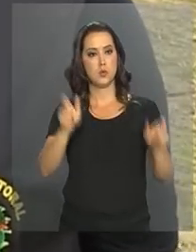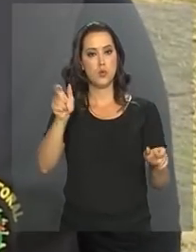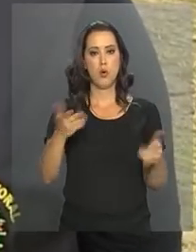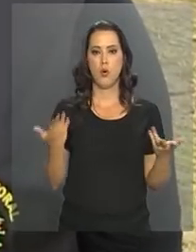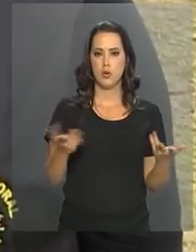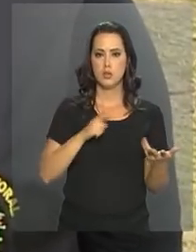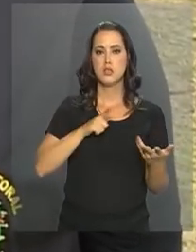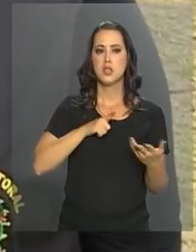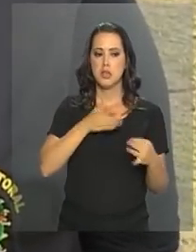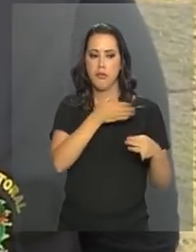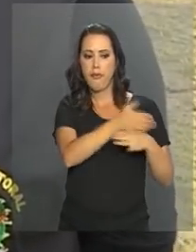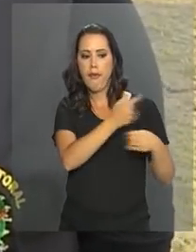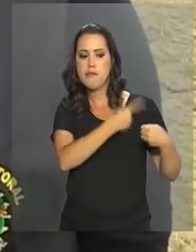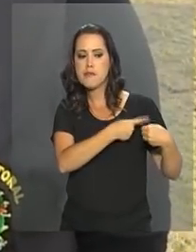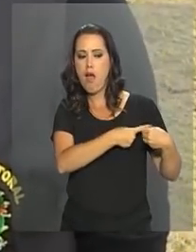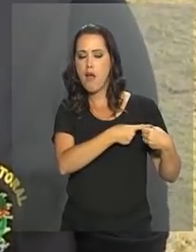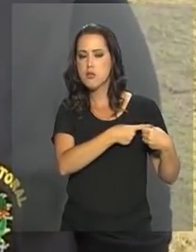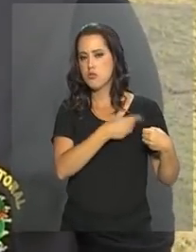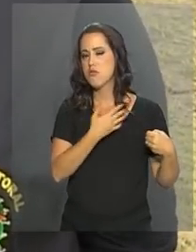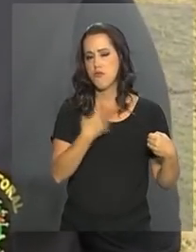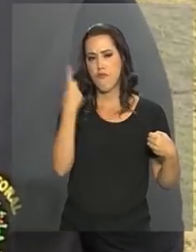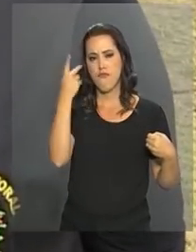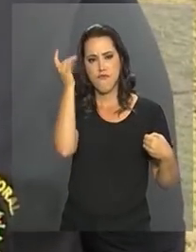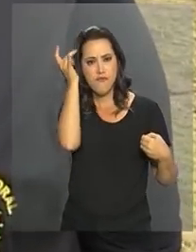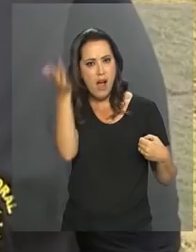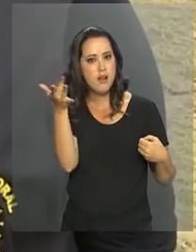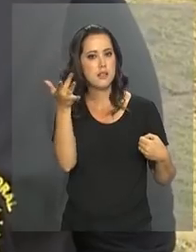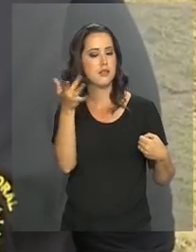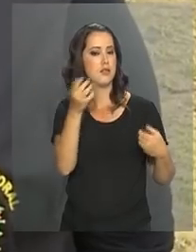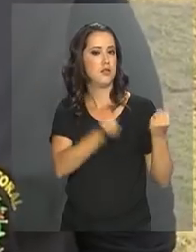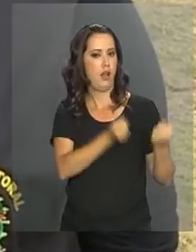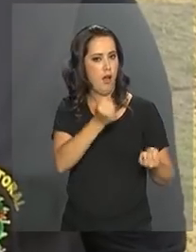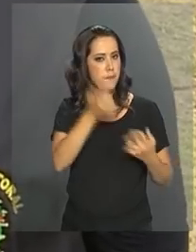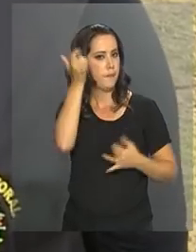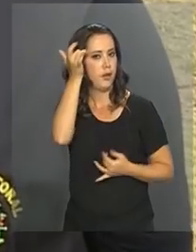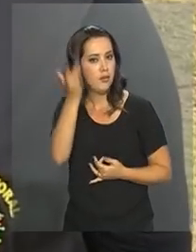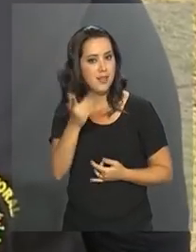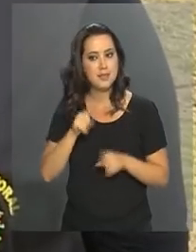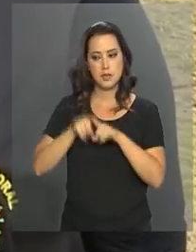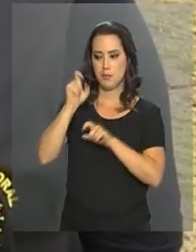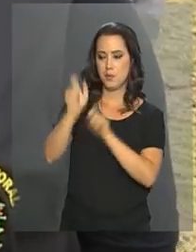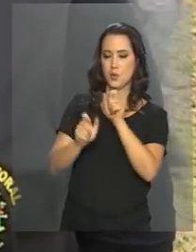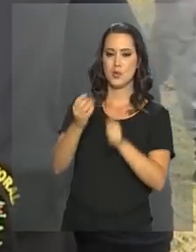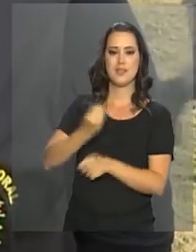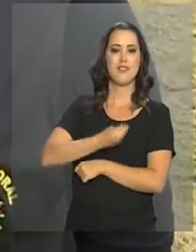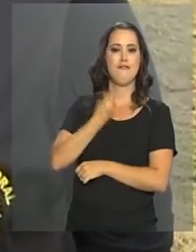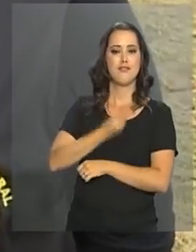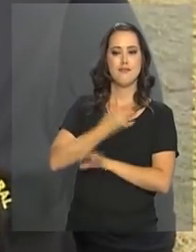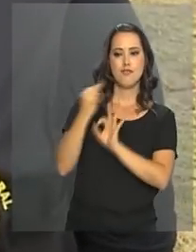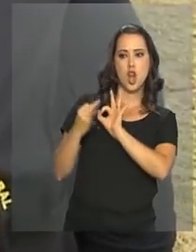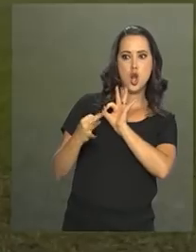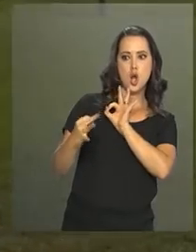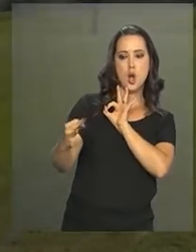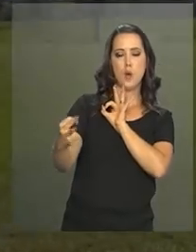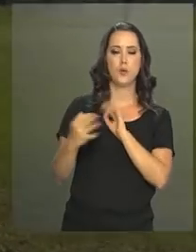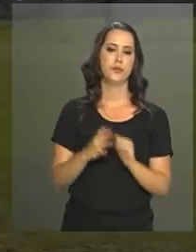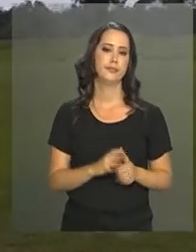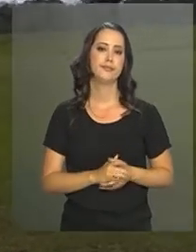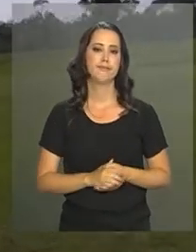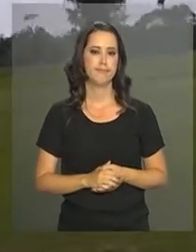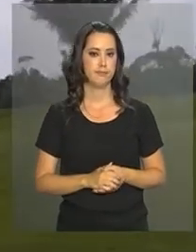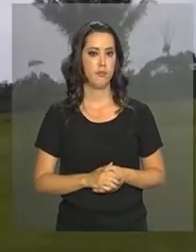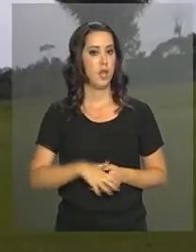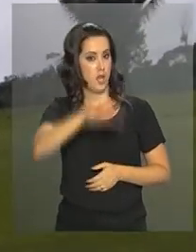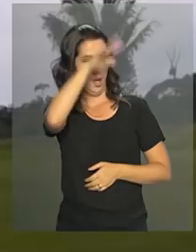que têm um acesso mais fácil aqui na cidade, que tem um carro, que consegue vir, mas para pessoas que estão isoladas. Na